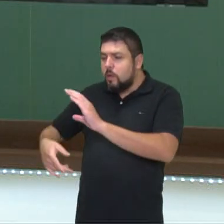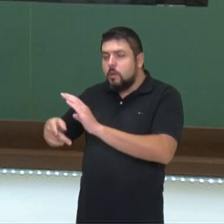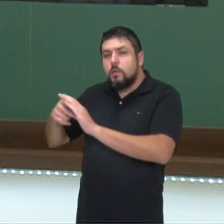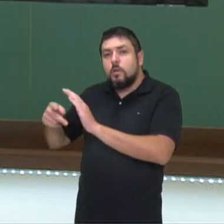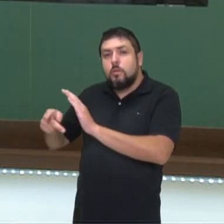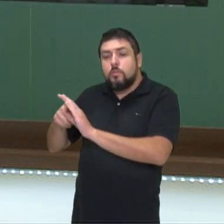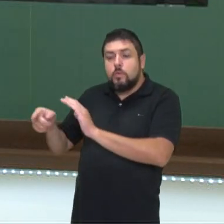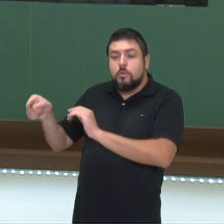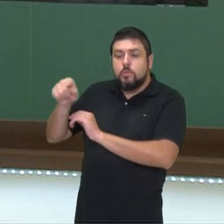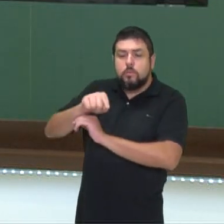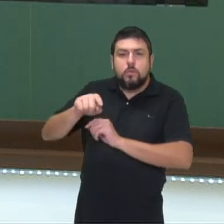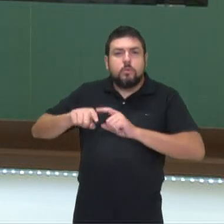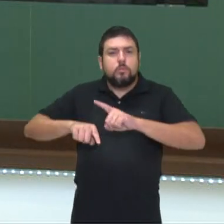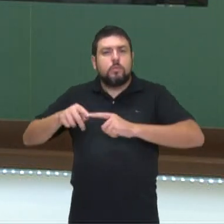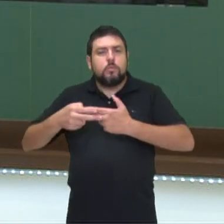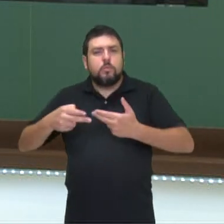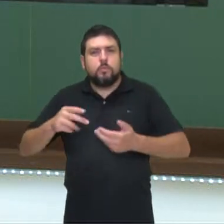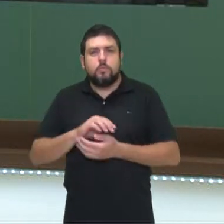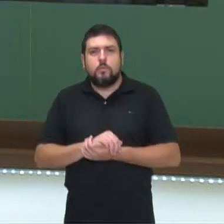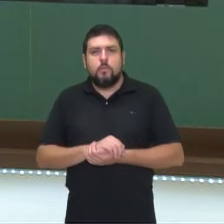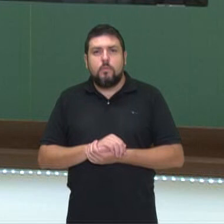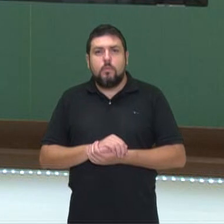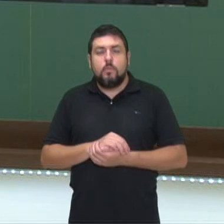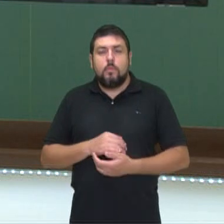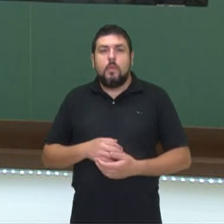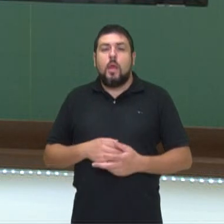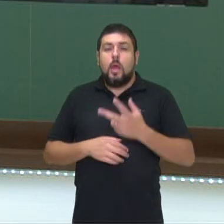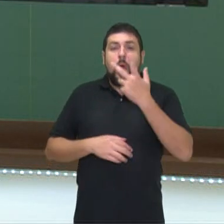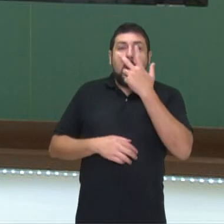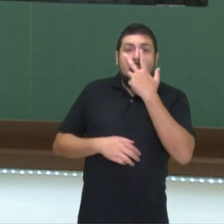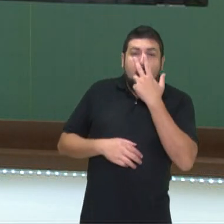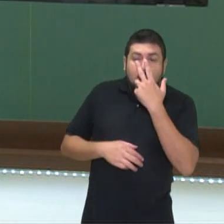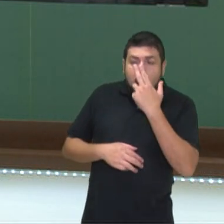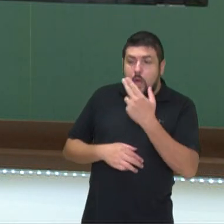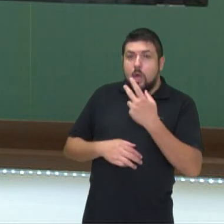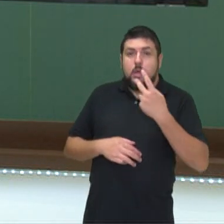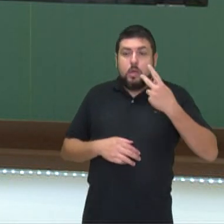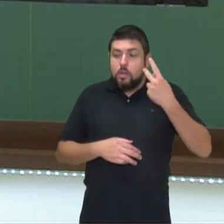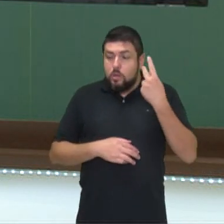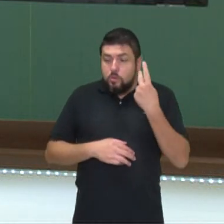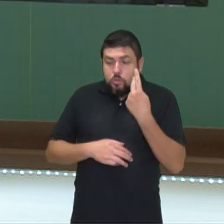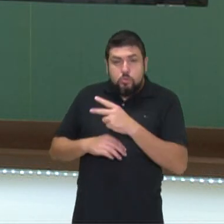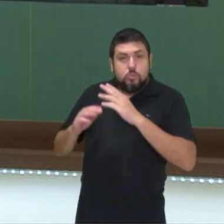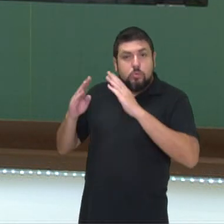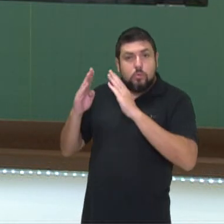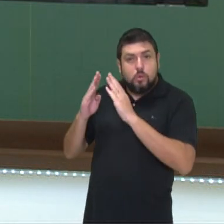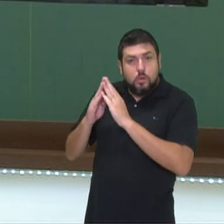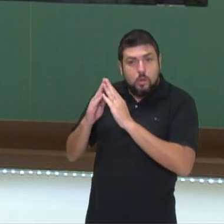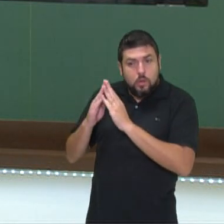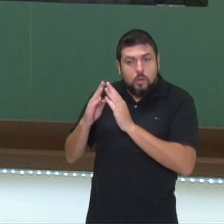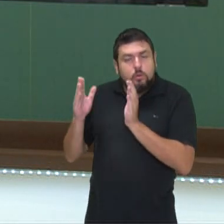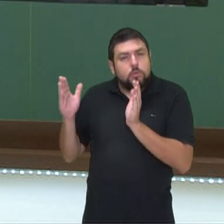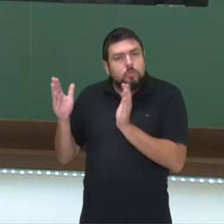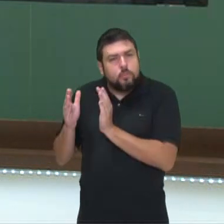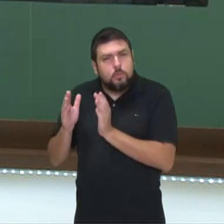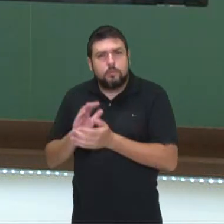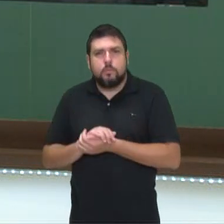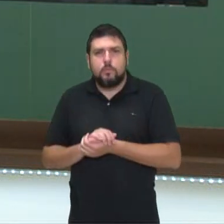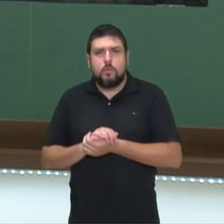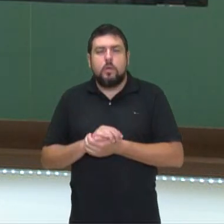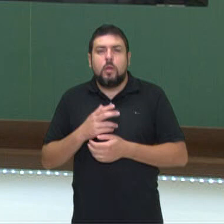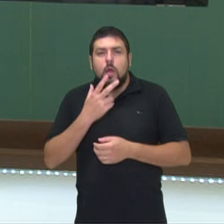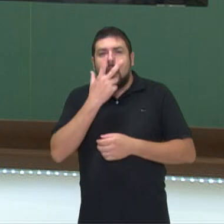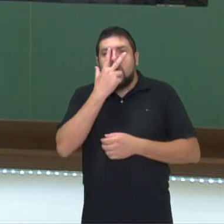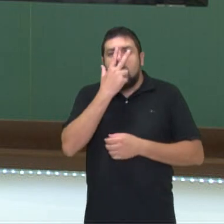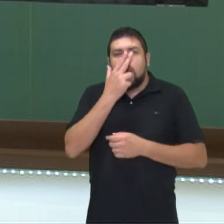isso. Achava sua morada pequena. Então, o nosso sujeito desenencial fazia a ação de achar.